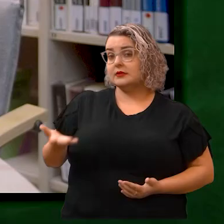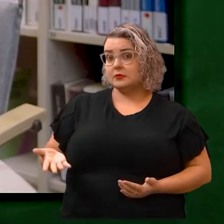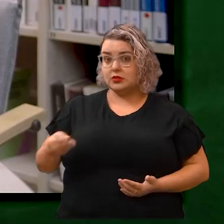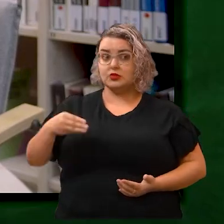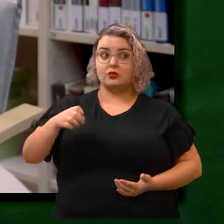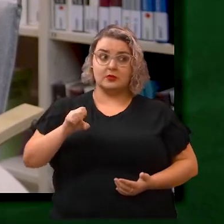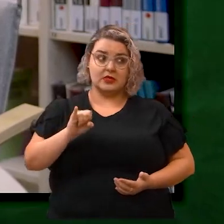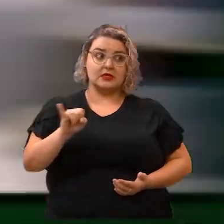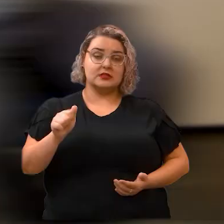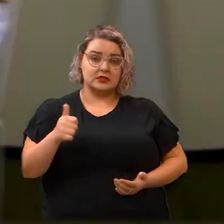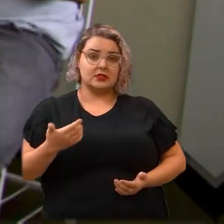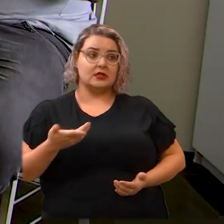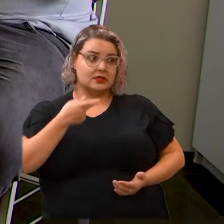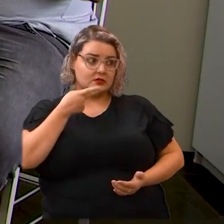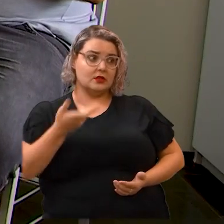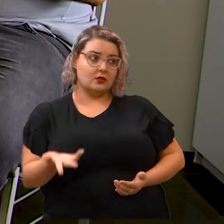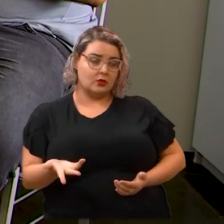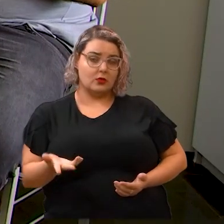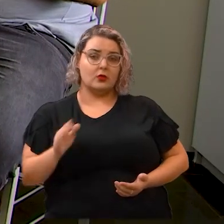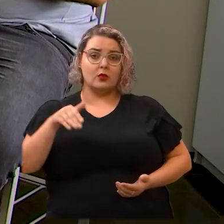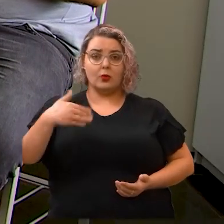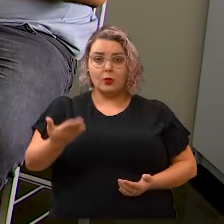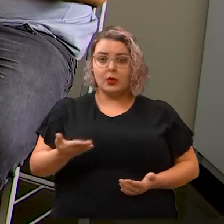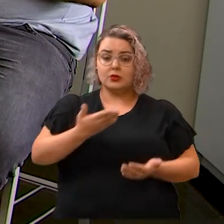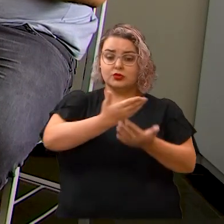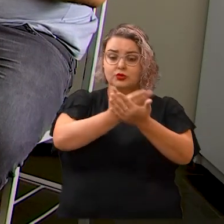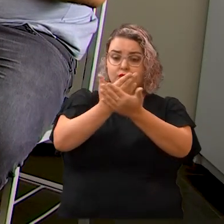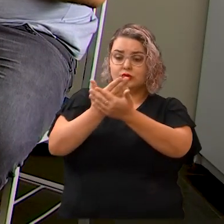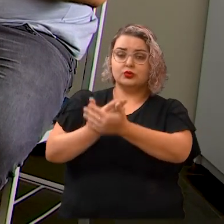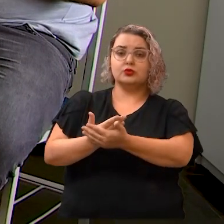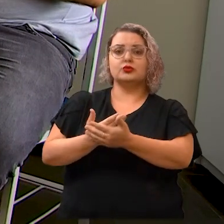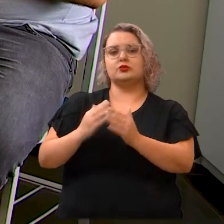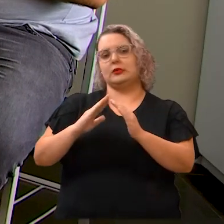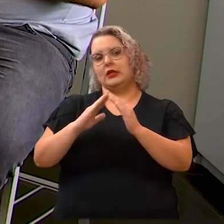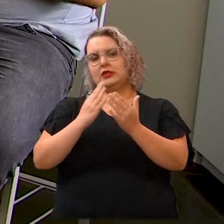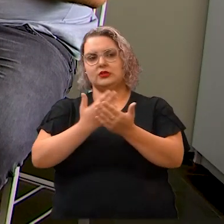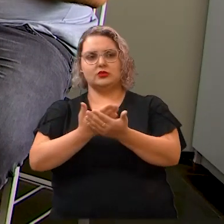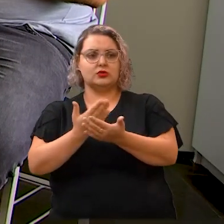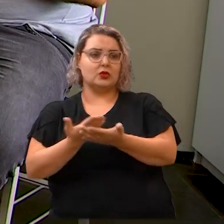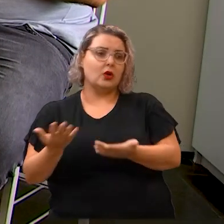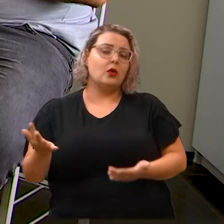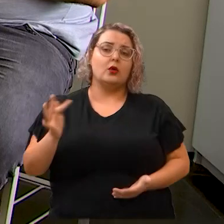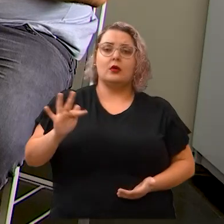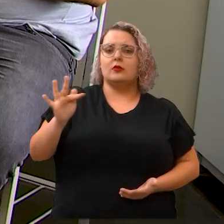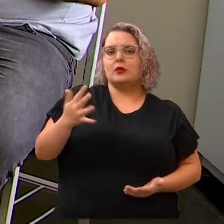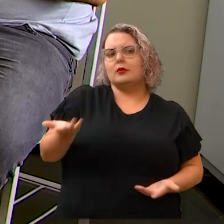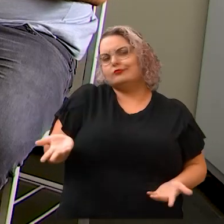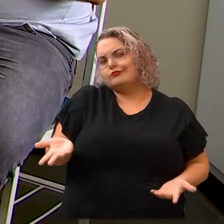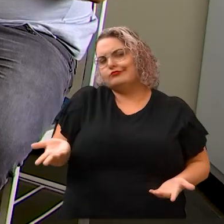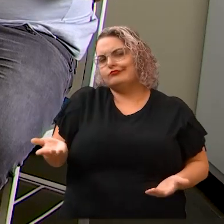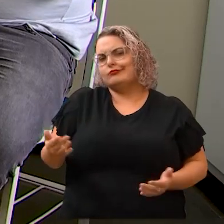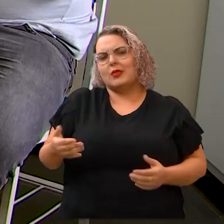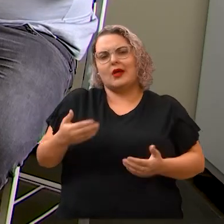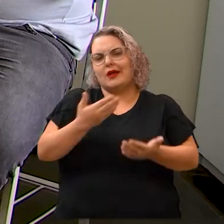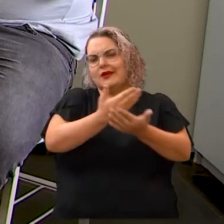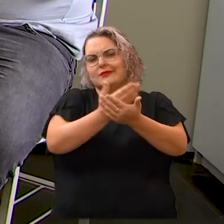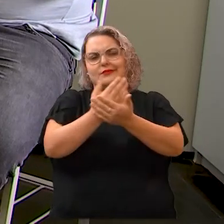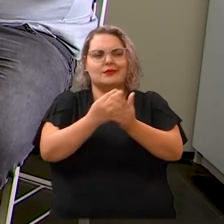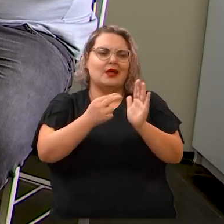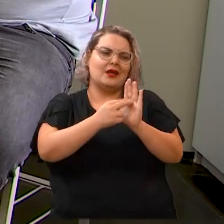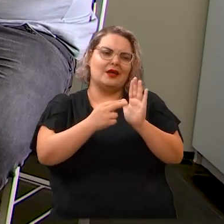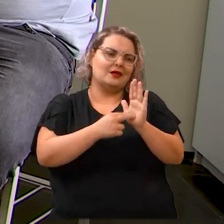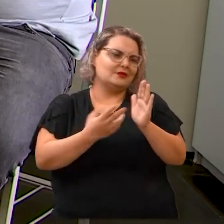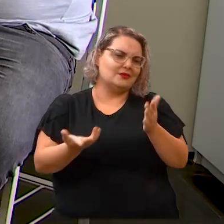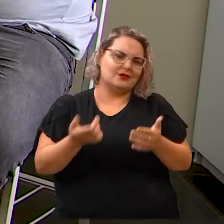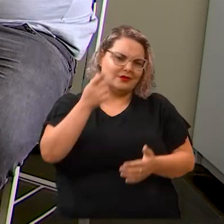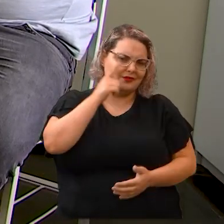isso que o Messias falou porque quando você está estudando no colégio né na faculdade Você estuda para